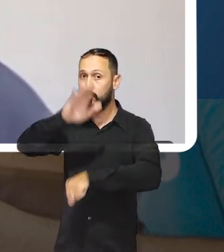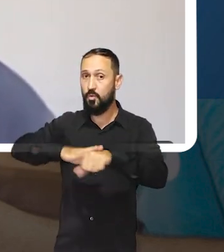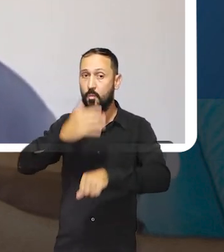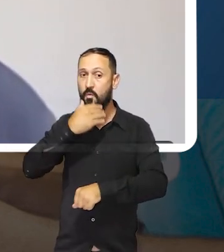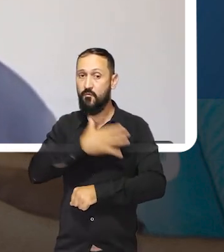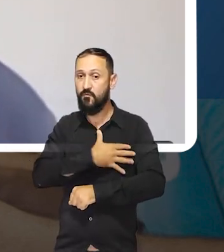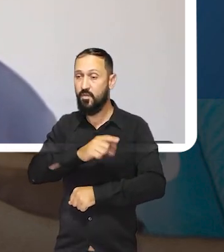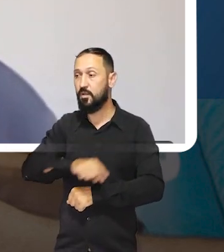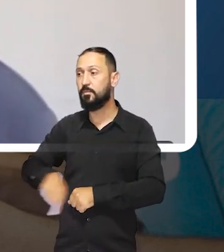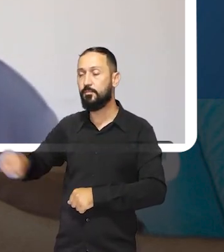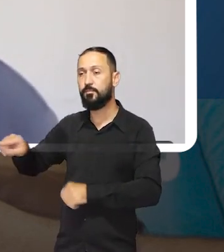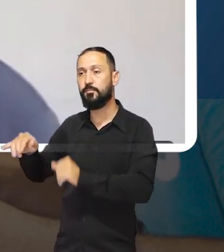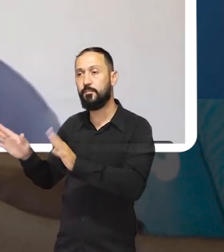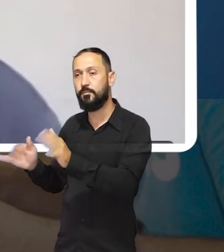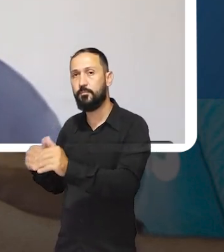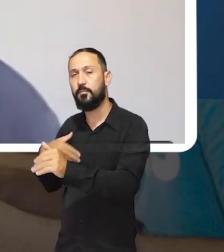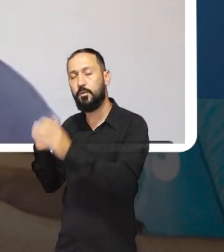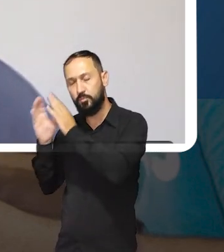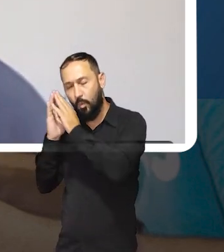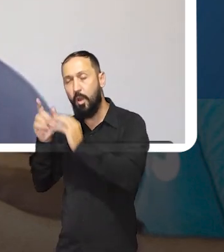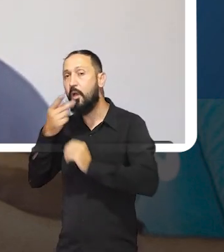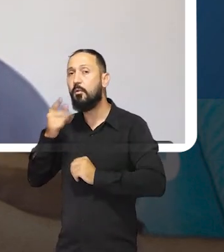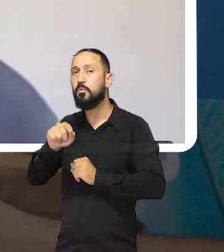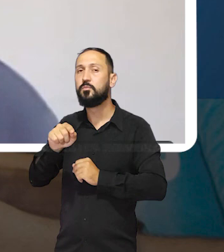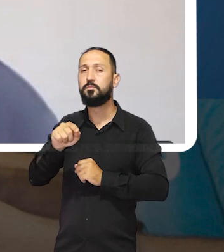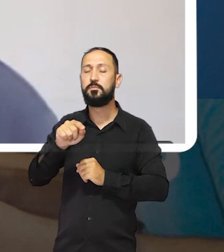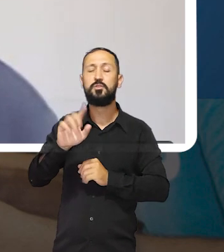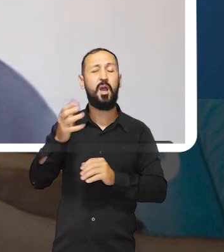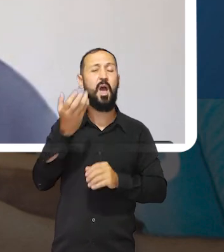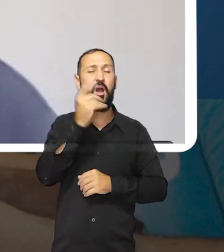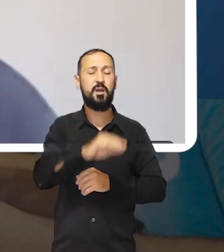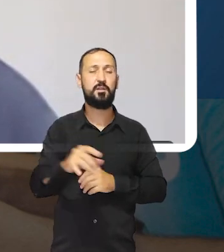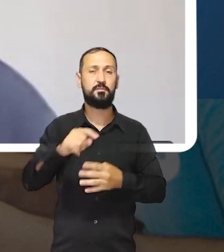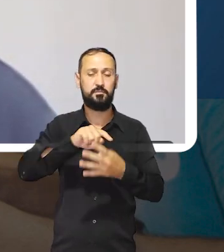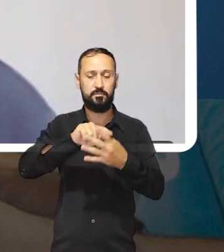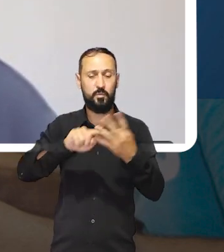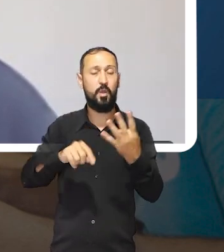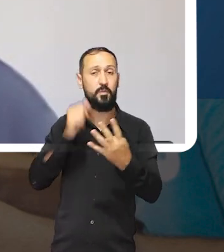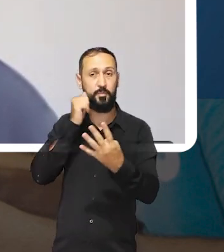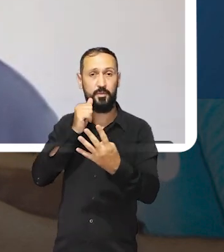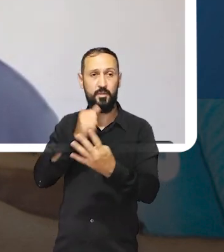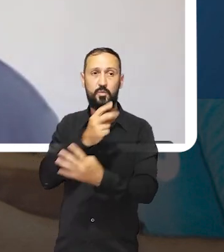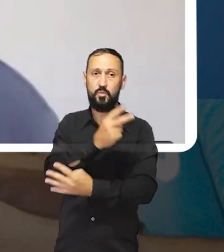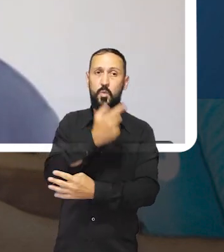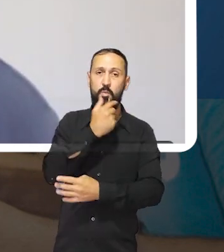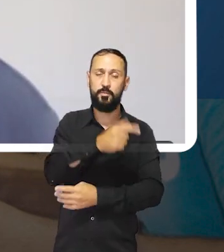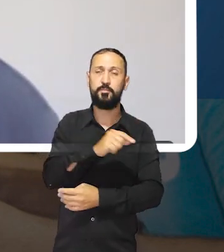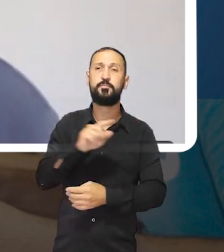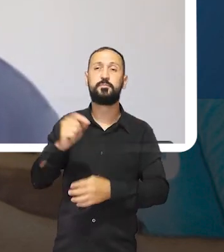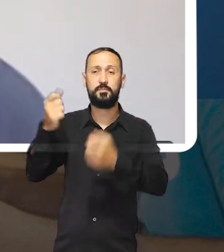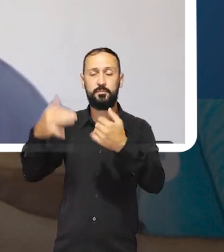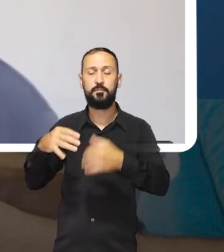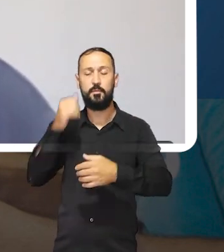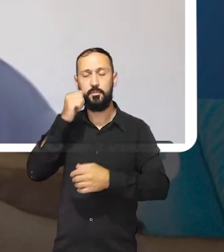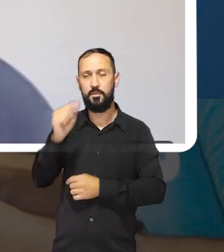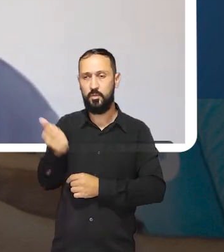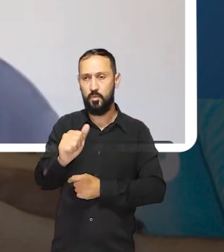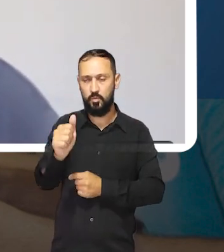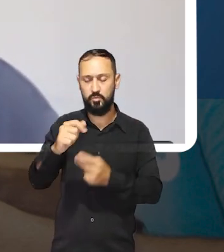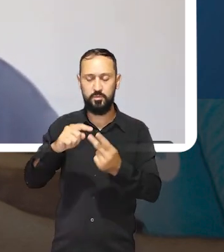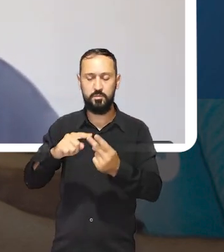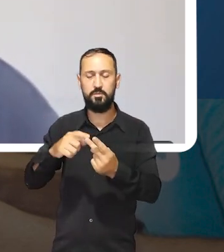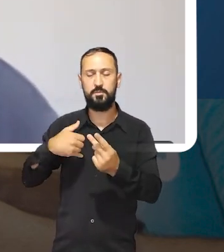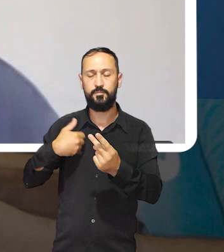seus filhos ao quarto. Eram todos crianças, 2 meninas e 4 meninas. Isabela Porcina, com